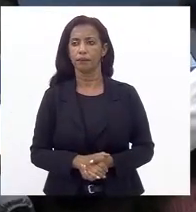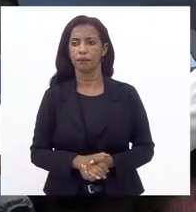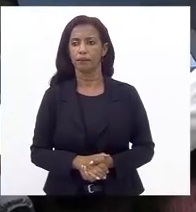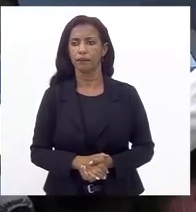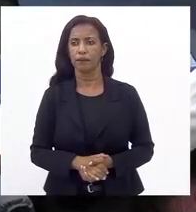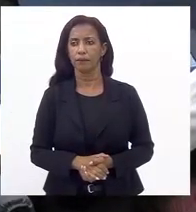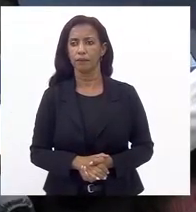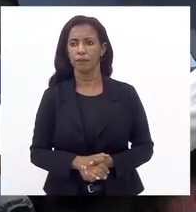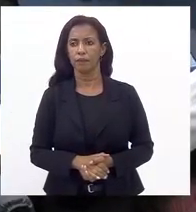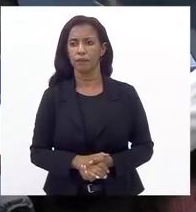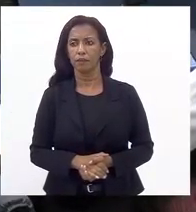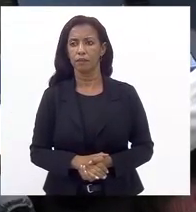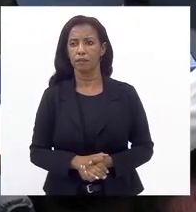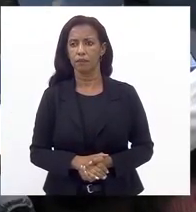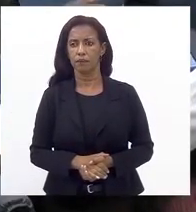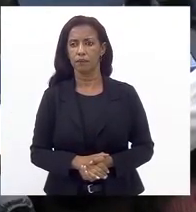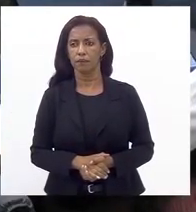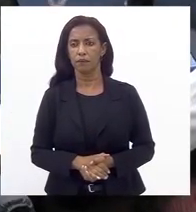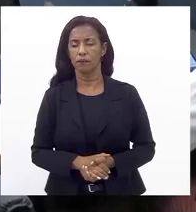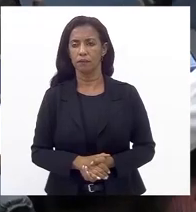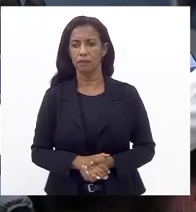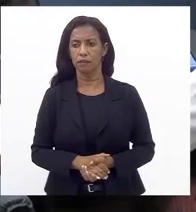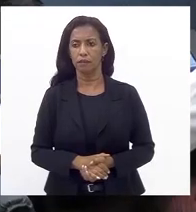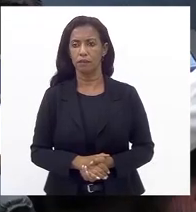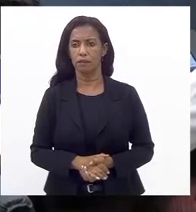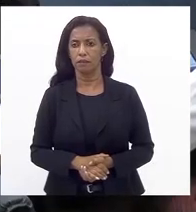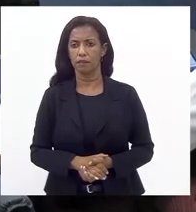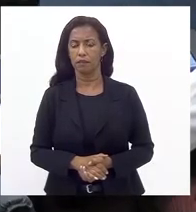o Cadu Marcio já emitiu parecer